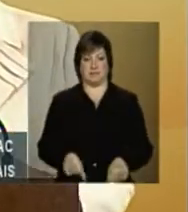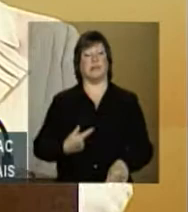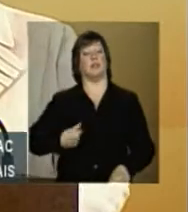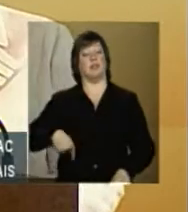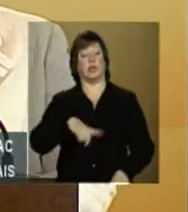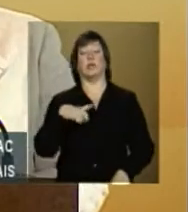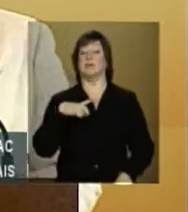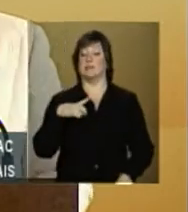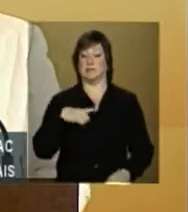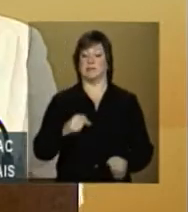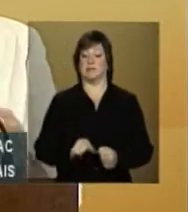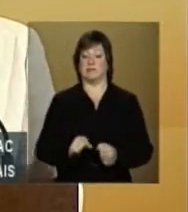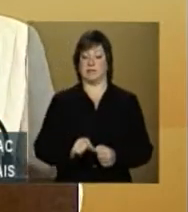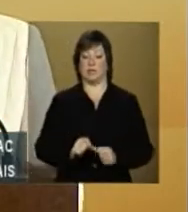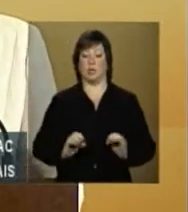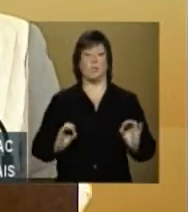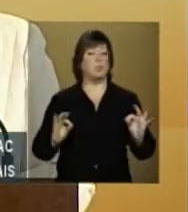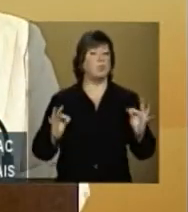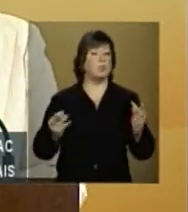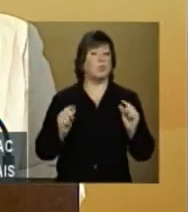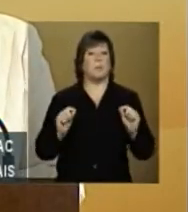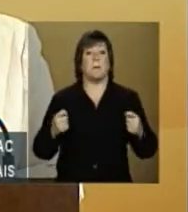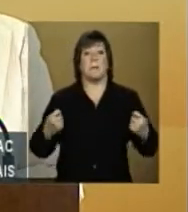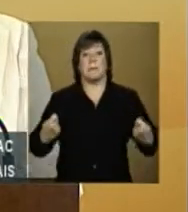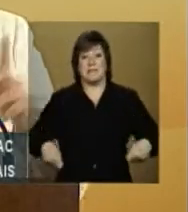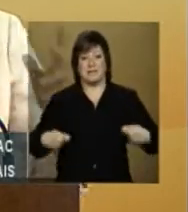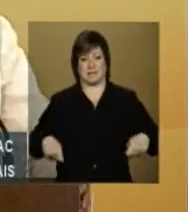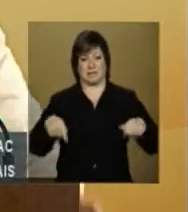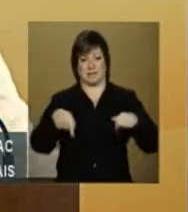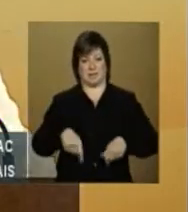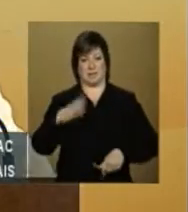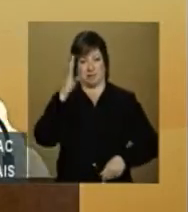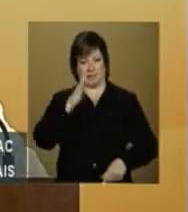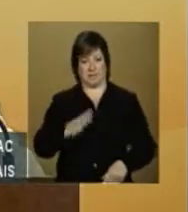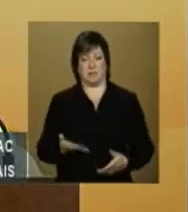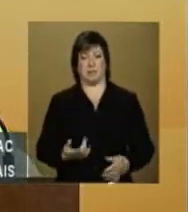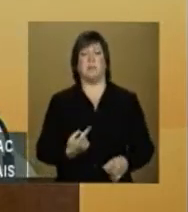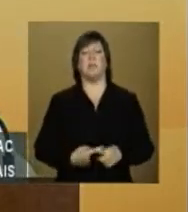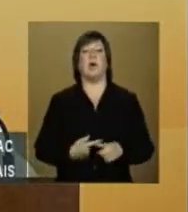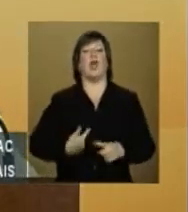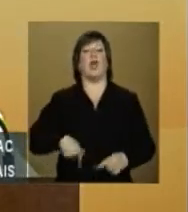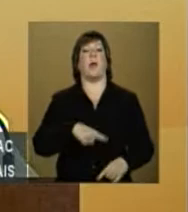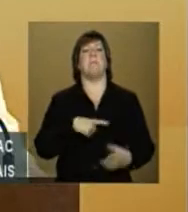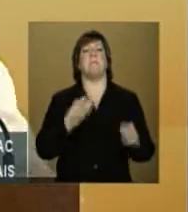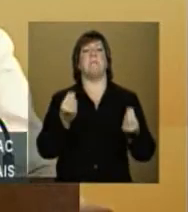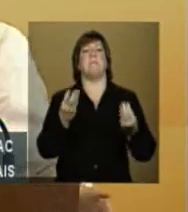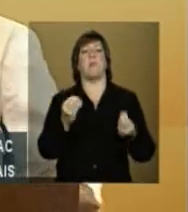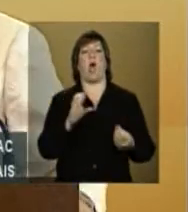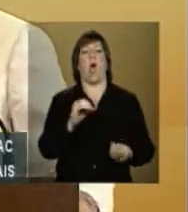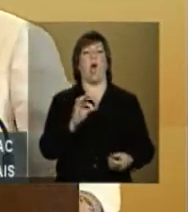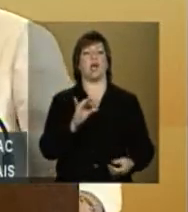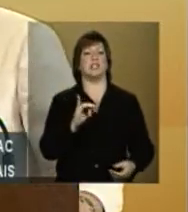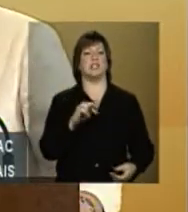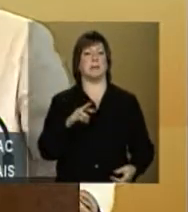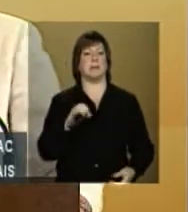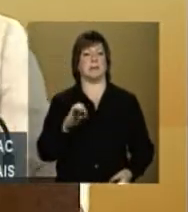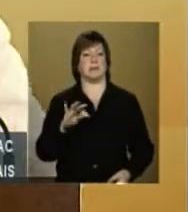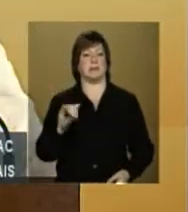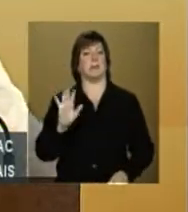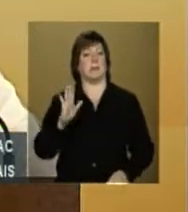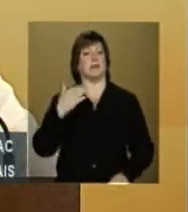tomando todas as medidas aqui no Brasil. Por que que nós somos otimistas, apesar de